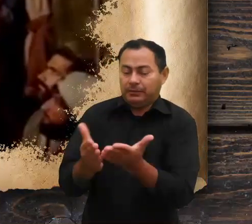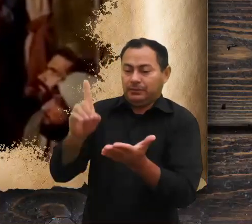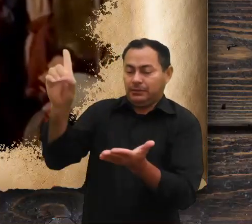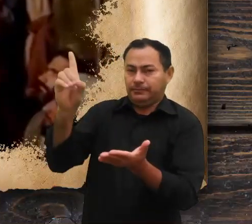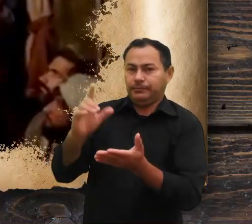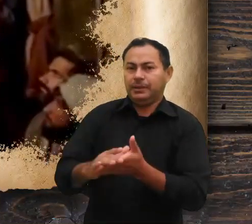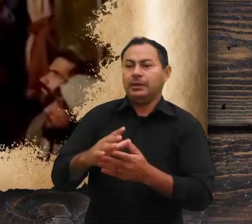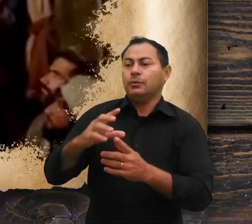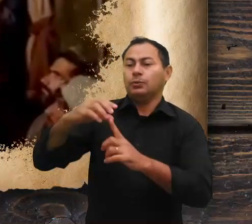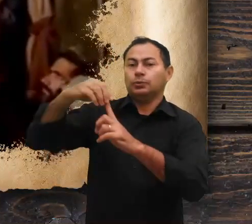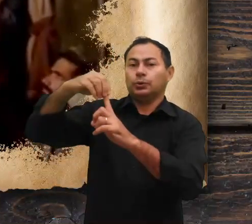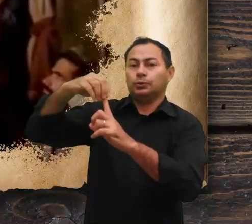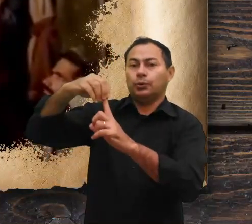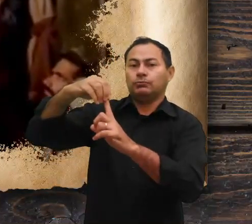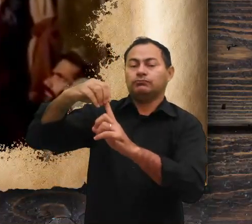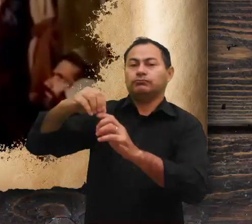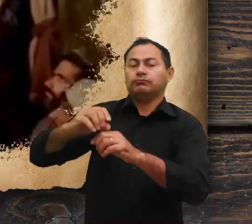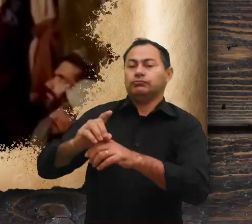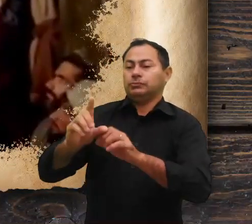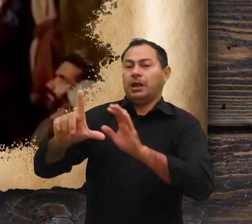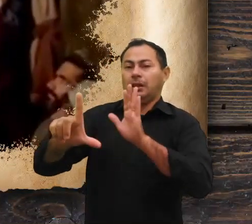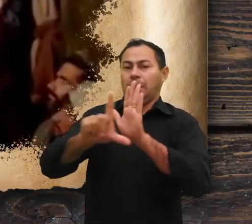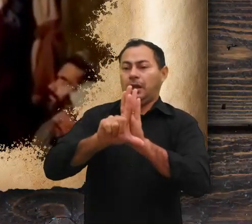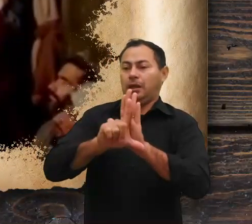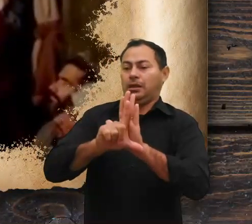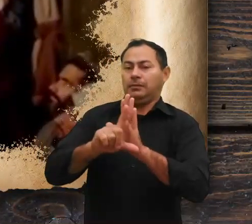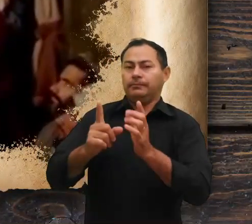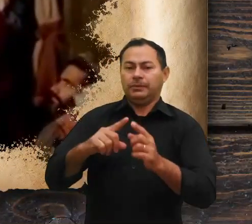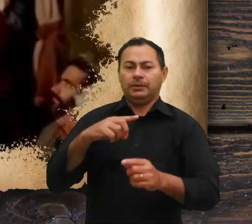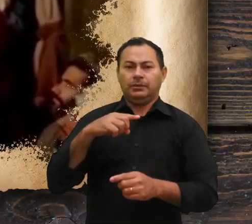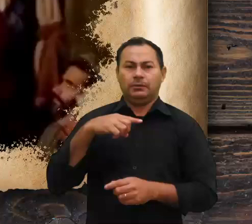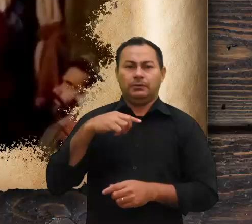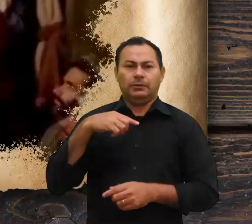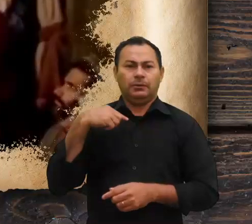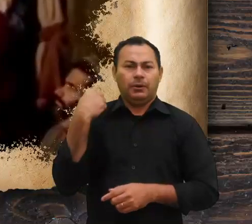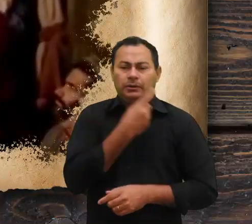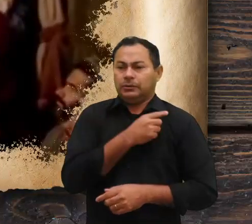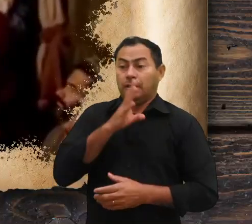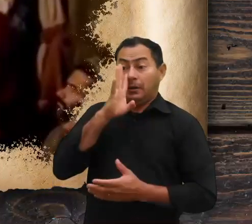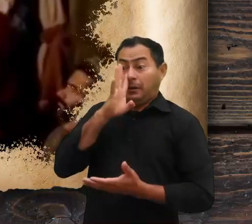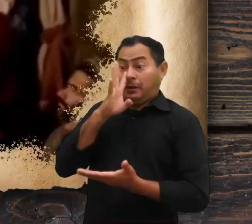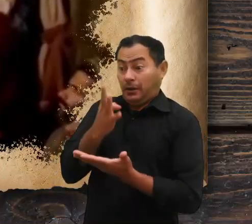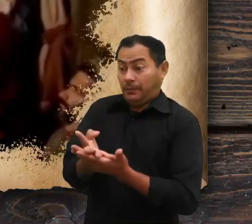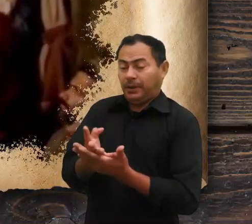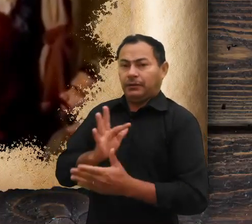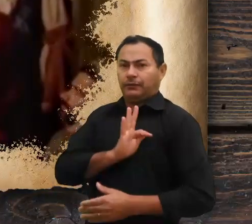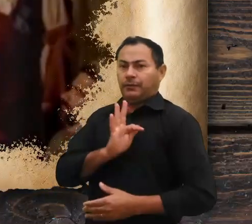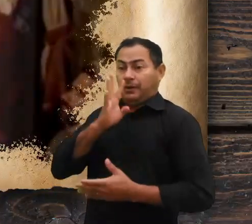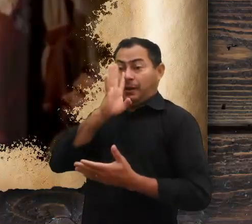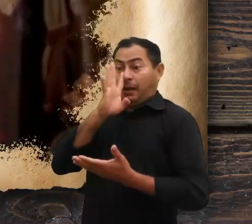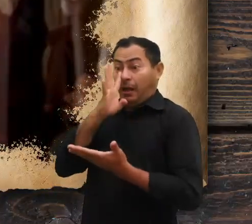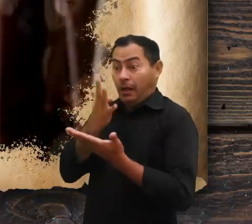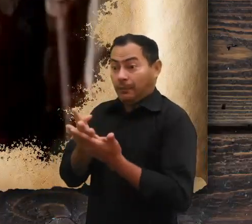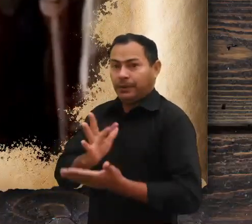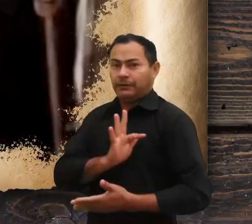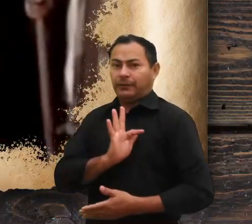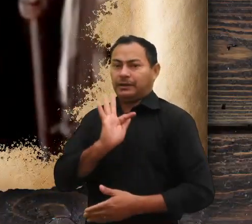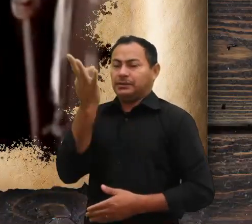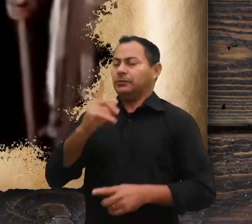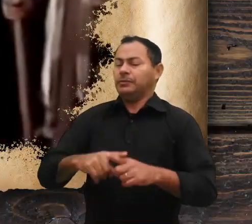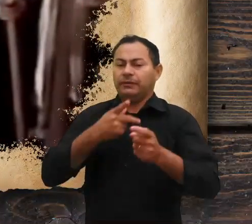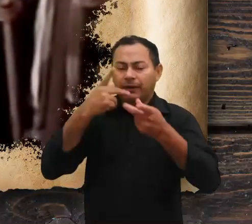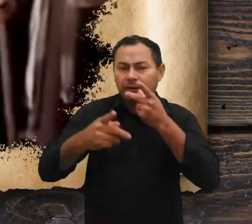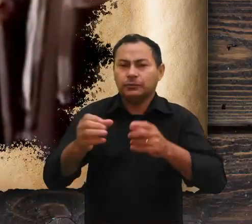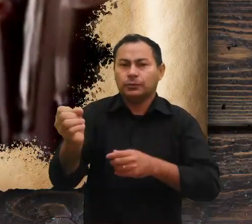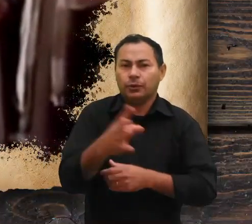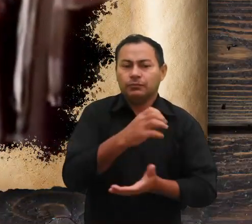Escrituras, aqueles que eram doutores na lei. Nós não temos muita admiração pelos fariseus. Eles não são muito bem